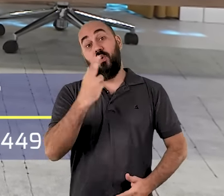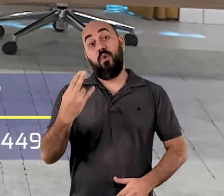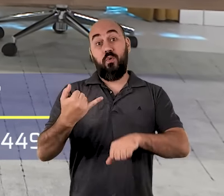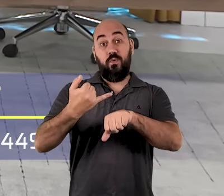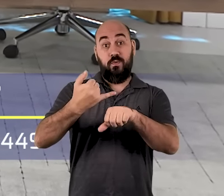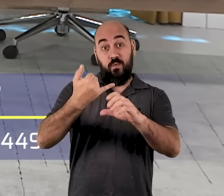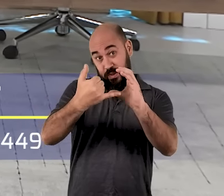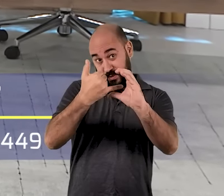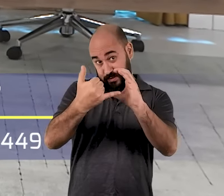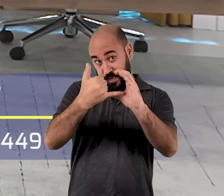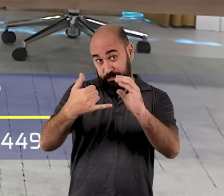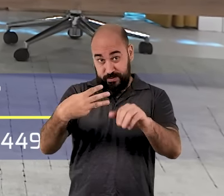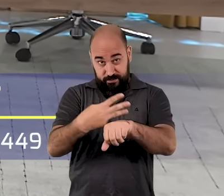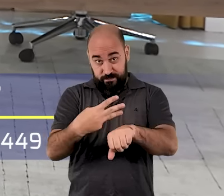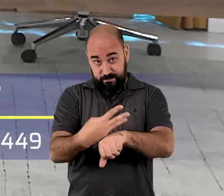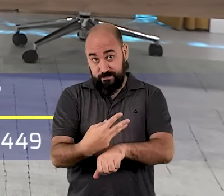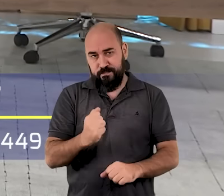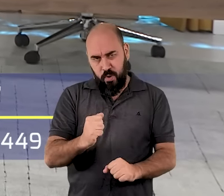WhatsApp, número